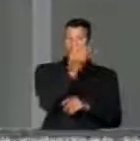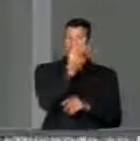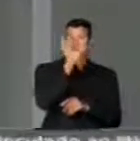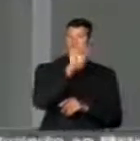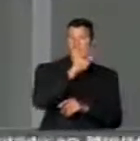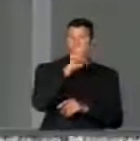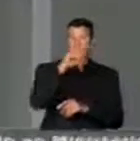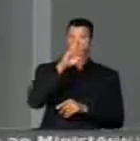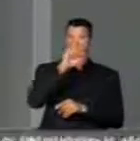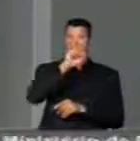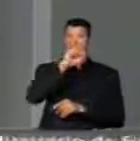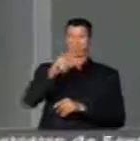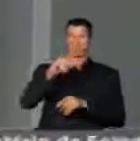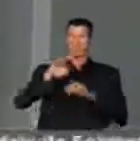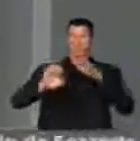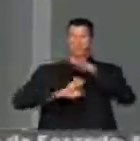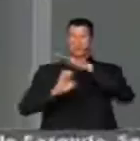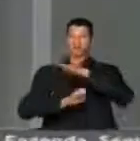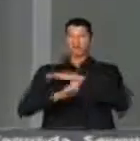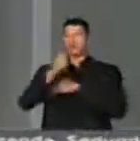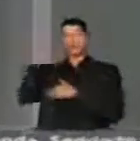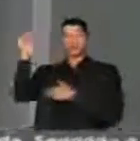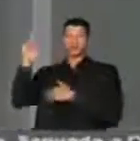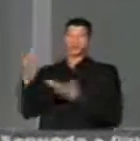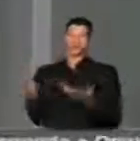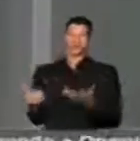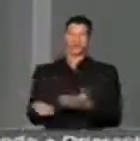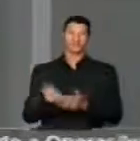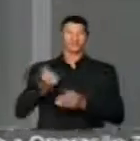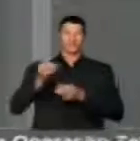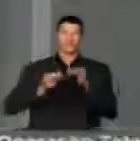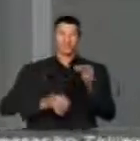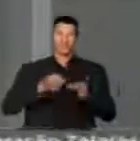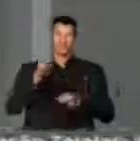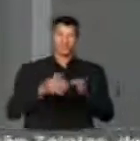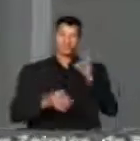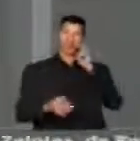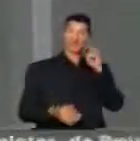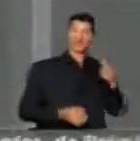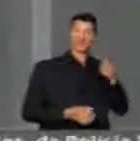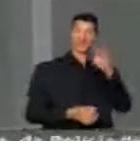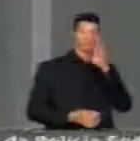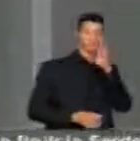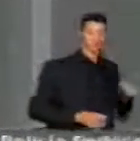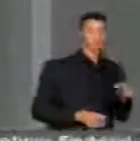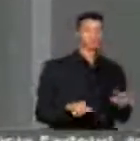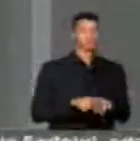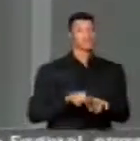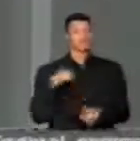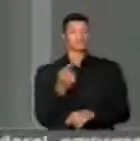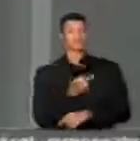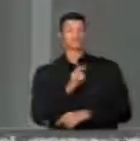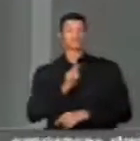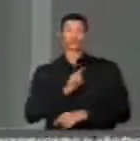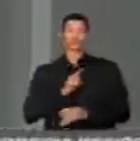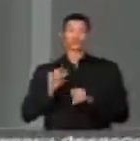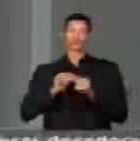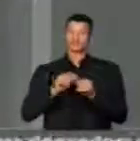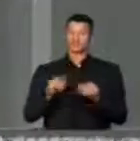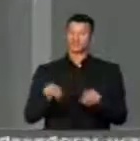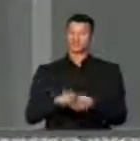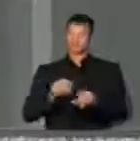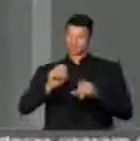pré-sal para empresas estrangeiras. O Judiciário assiste a essas denúncias que nós temos feito também